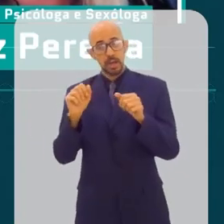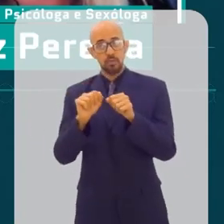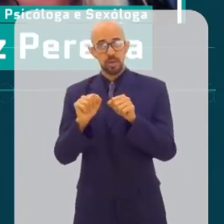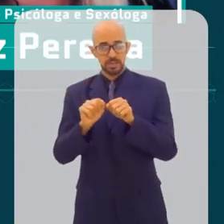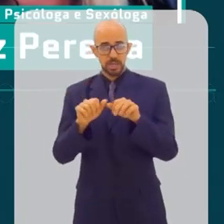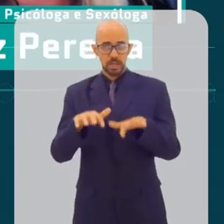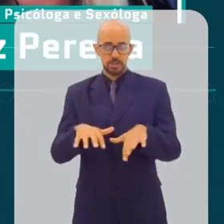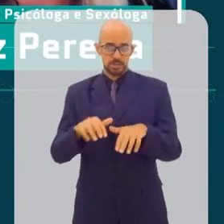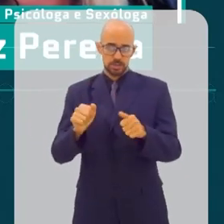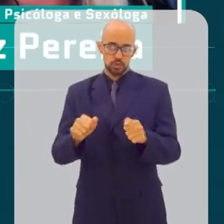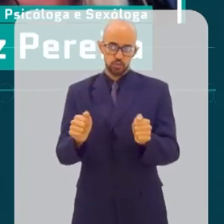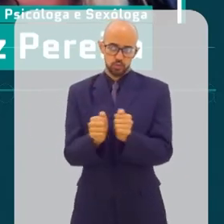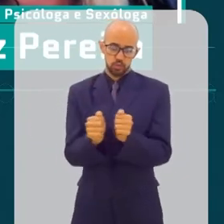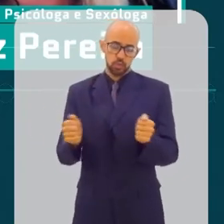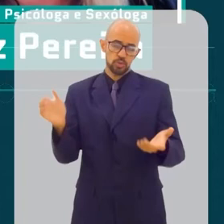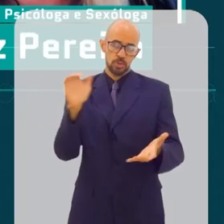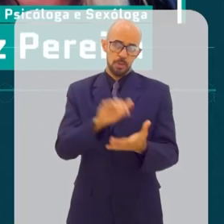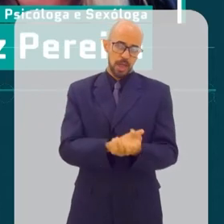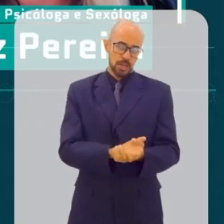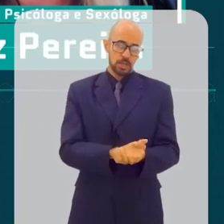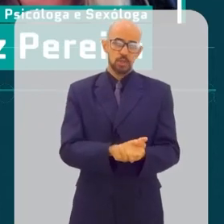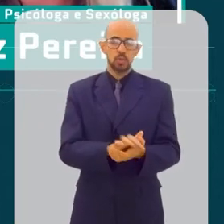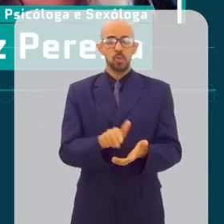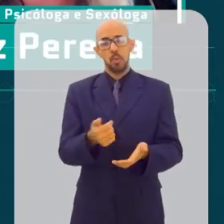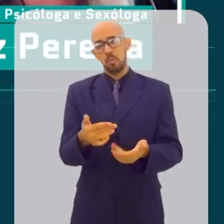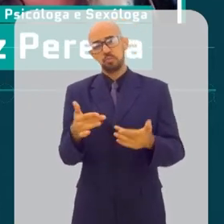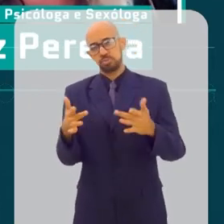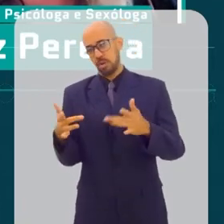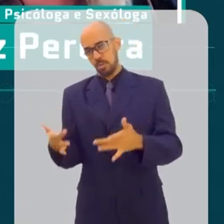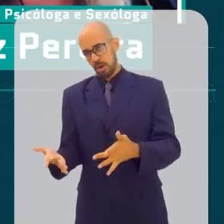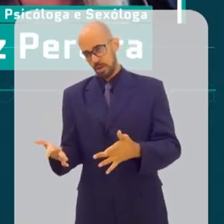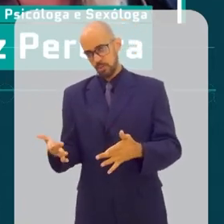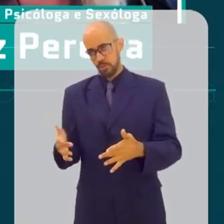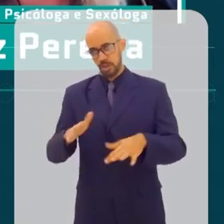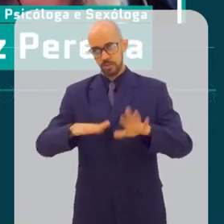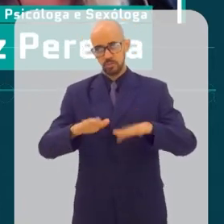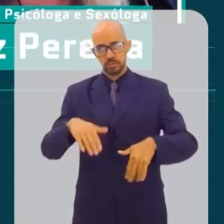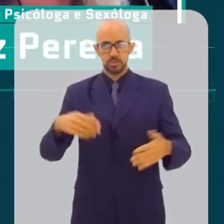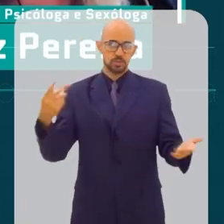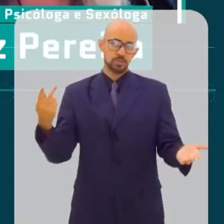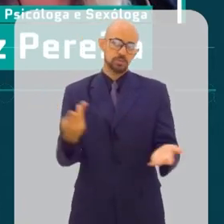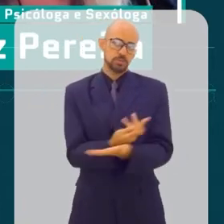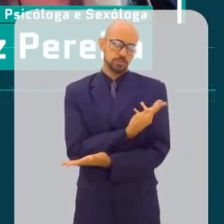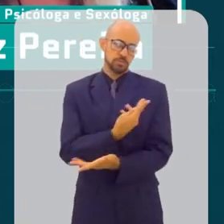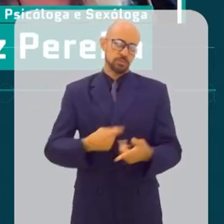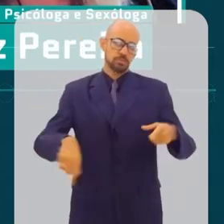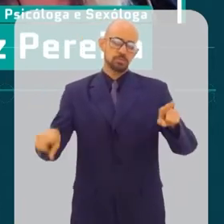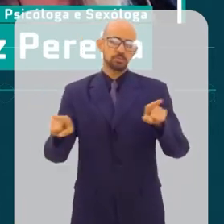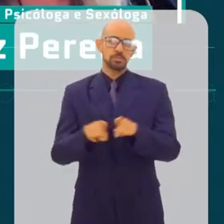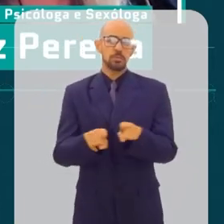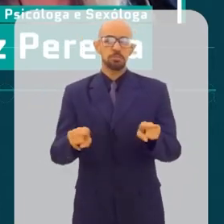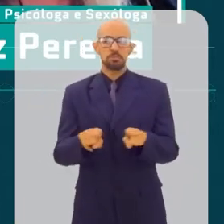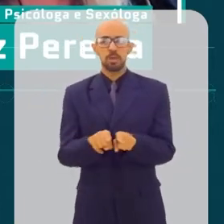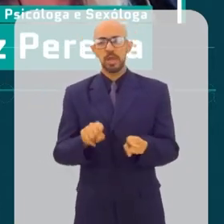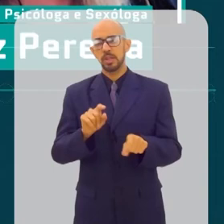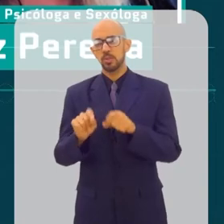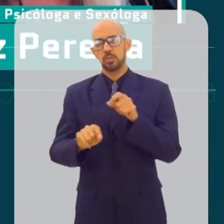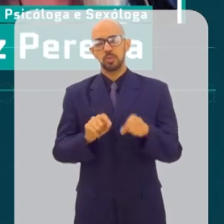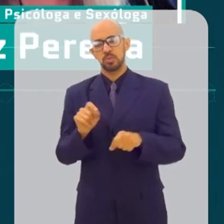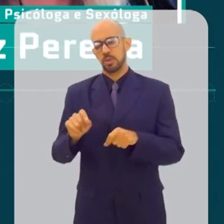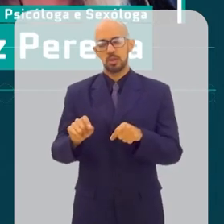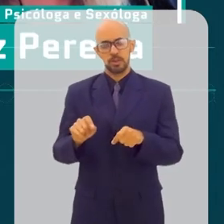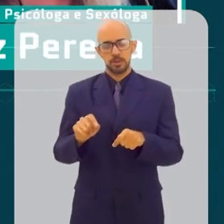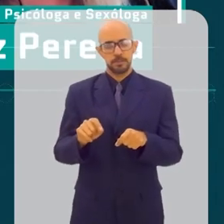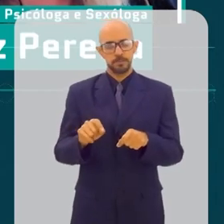que ela queira realizar essas fantasias com seu marido, com seu parceiro, com seu companheiro? Né? Eu acho que muitas vezes isso também pode ser um